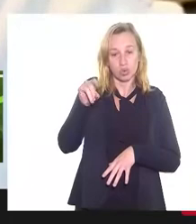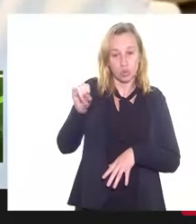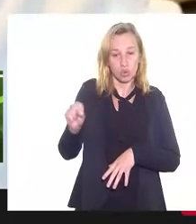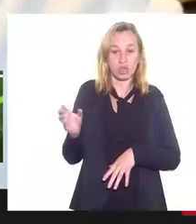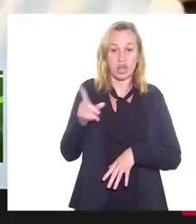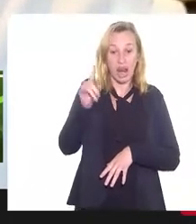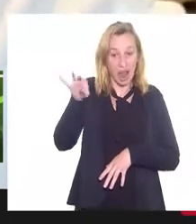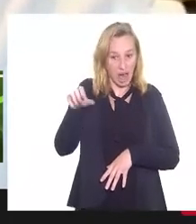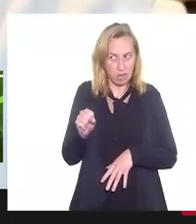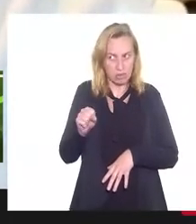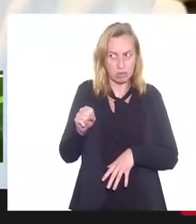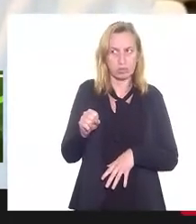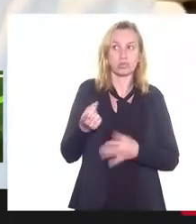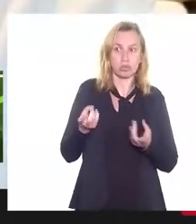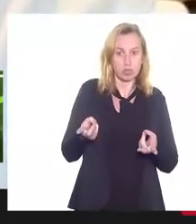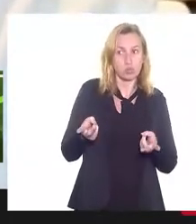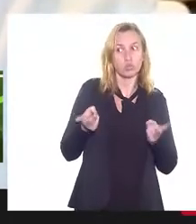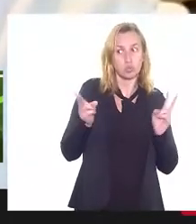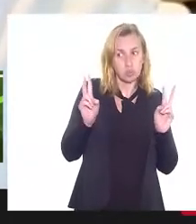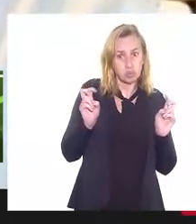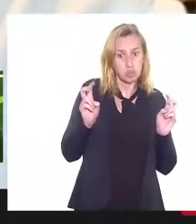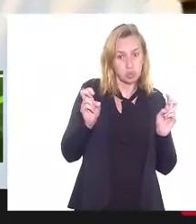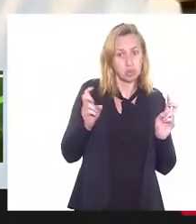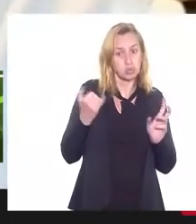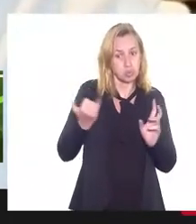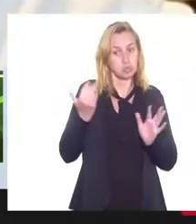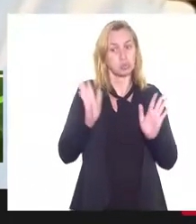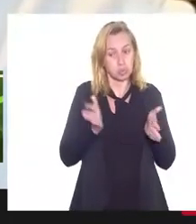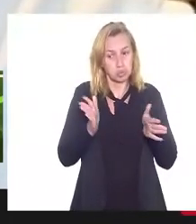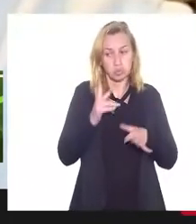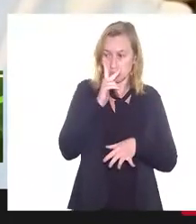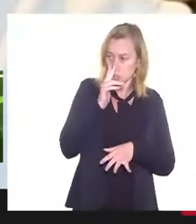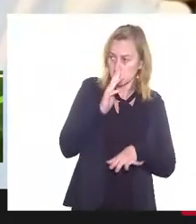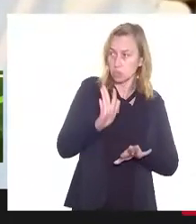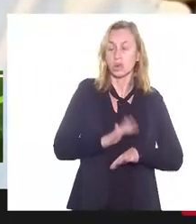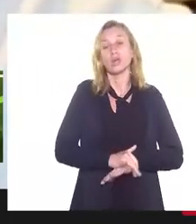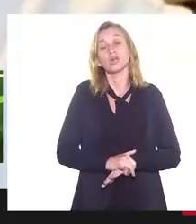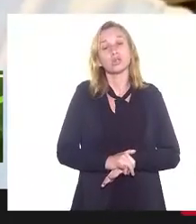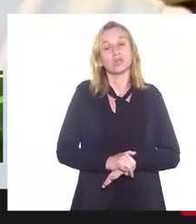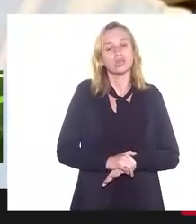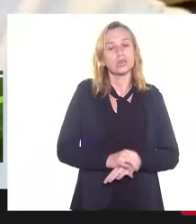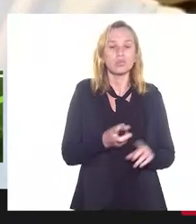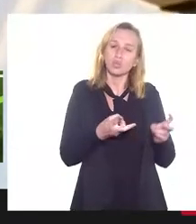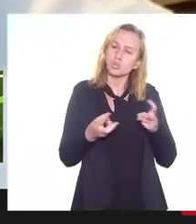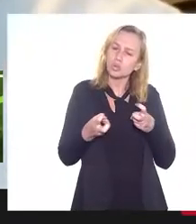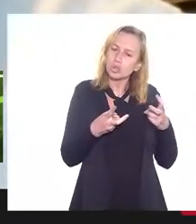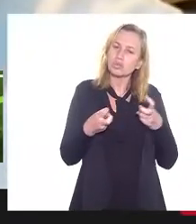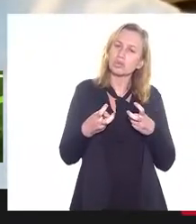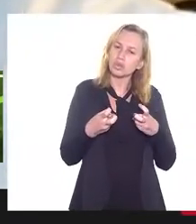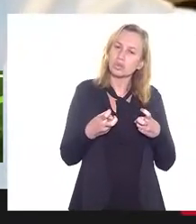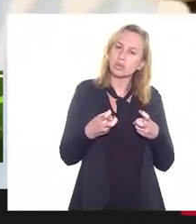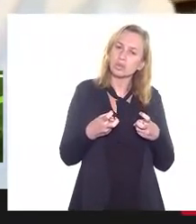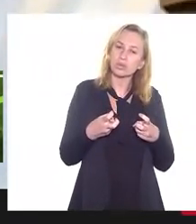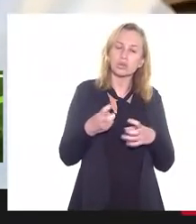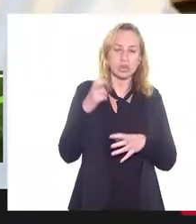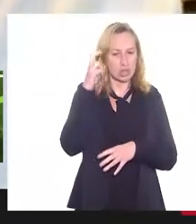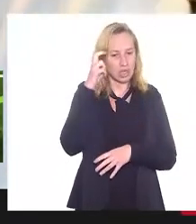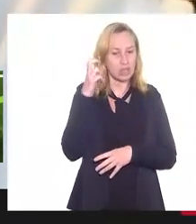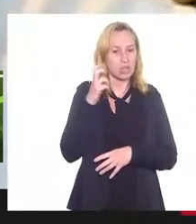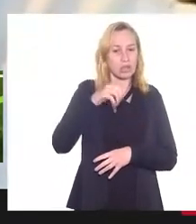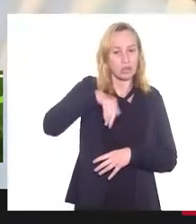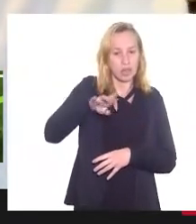isso. Isso foi um fato relevante de hoje, me parece. E as observações sábias do Marcelo e